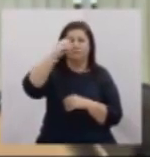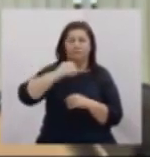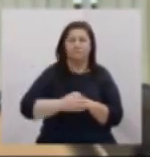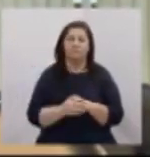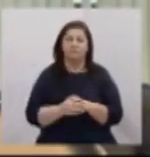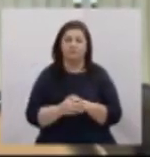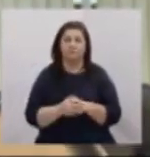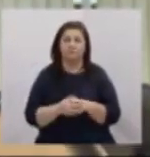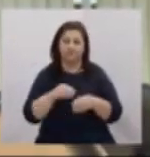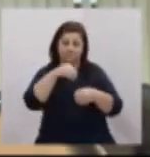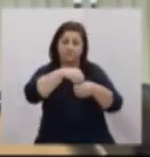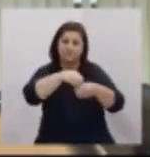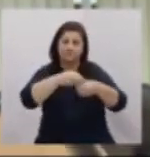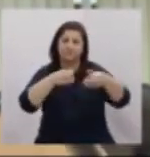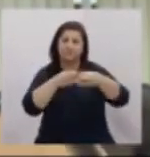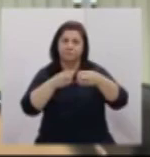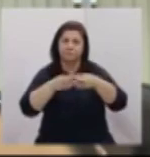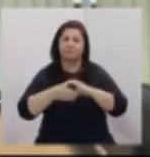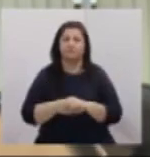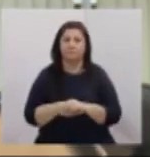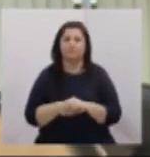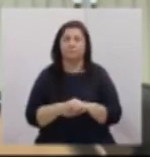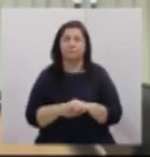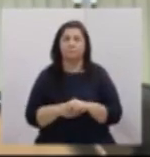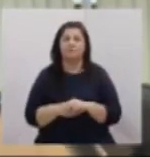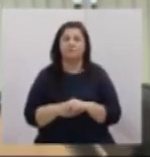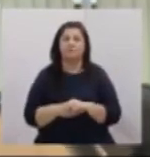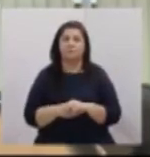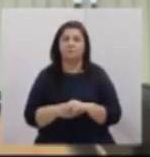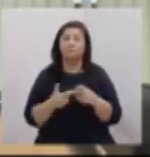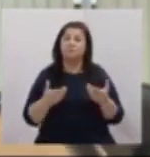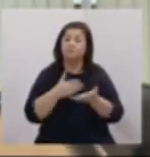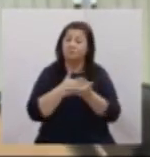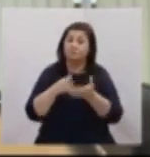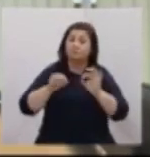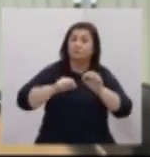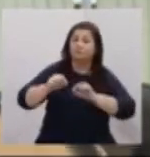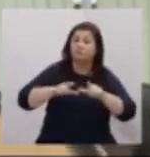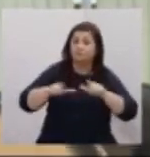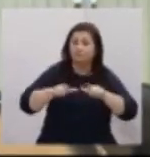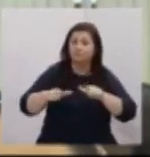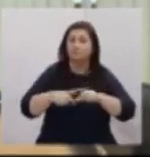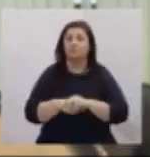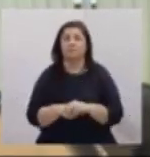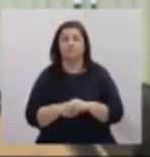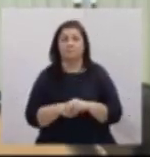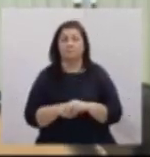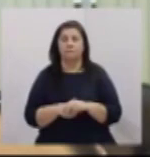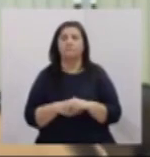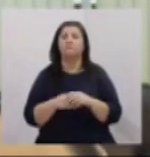chama São João Paulo II, Comunidade São João Paulo II. E lá a gente desenvolve vários trabalhos, tanto da